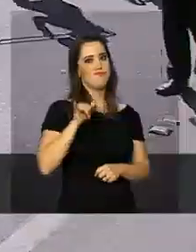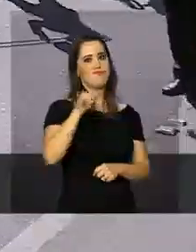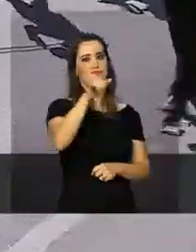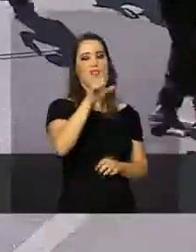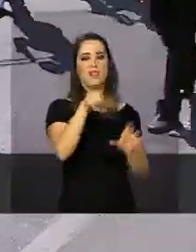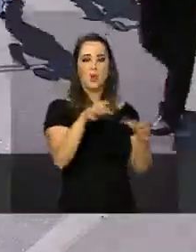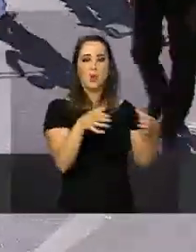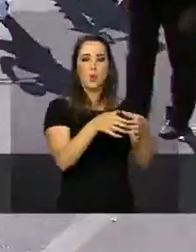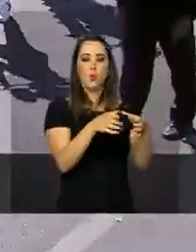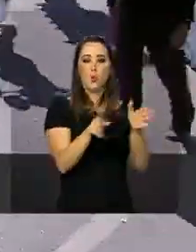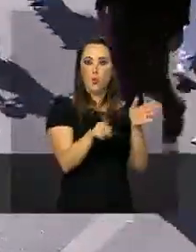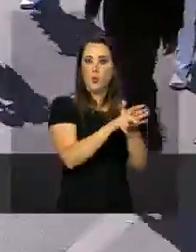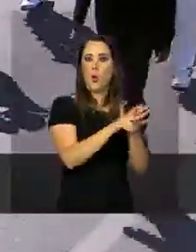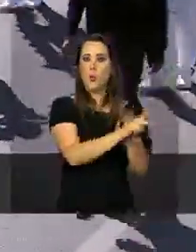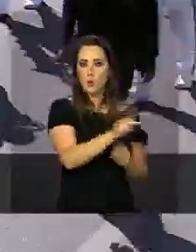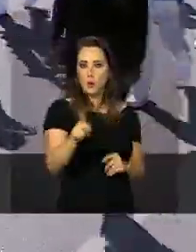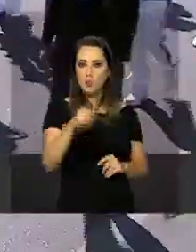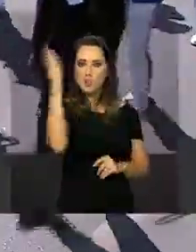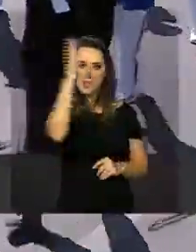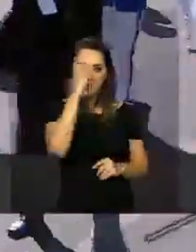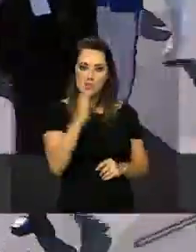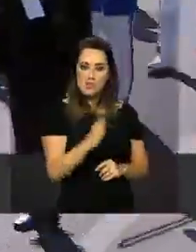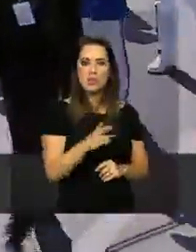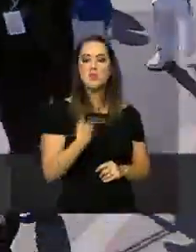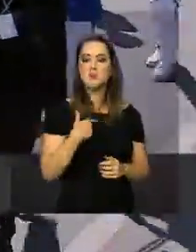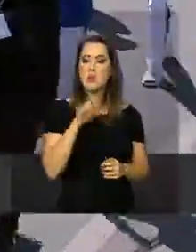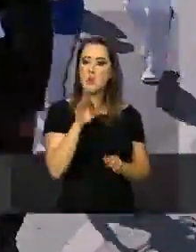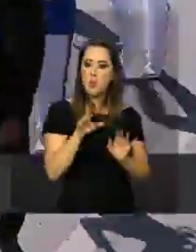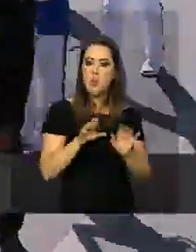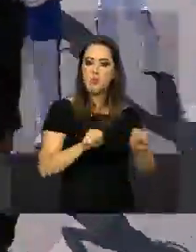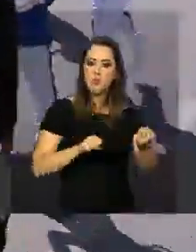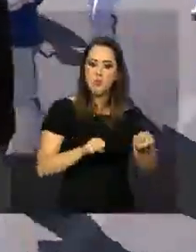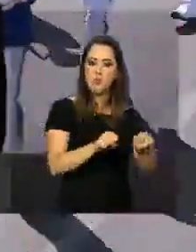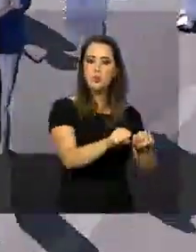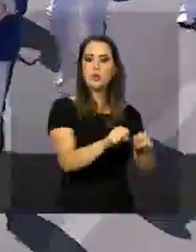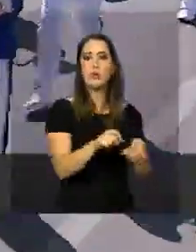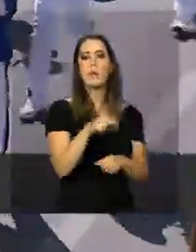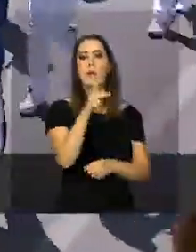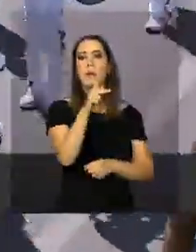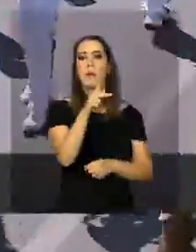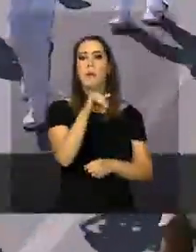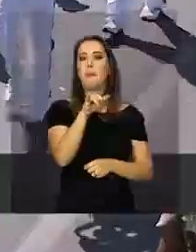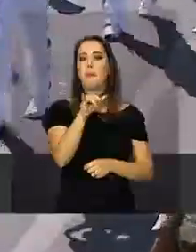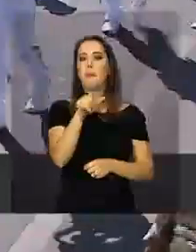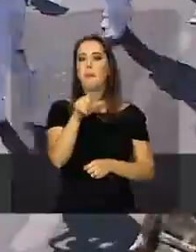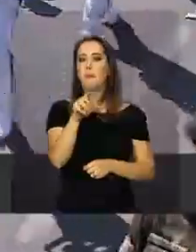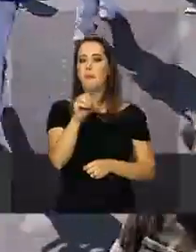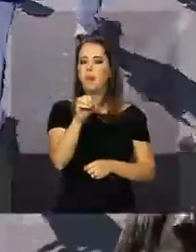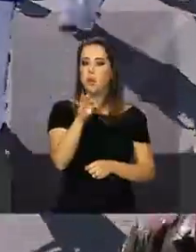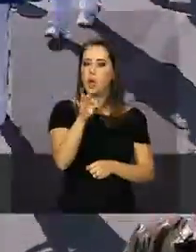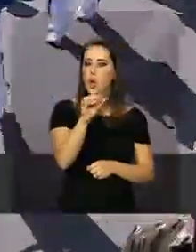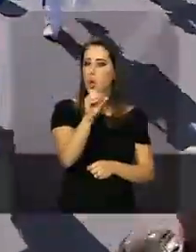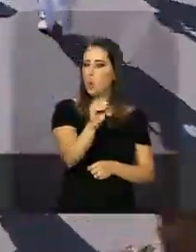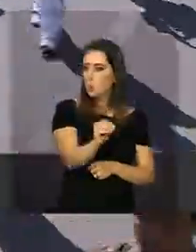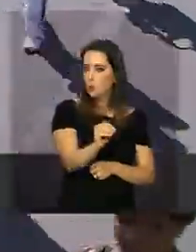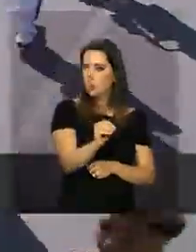faz parte da equipe presidencial, faz parte da aeronave presidencial, como aviadora. Pilota, né? Exatamente, como piloto. Interessante,